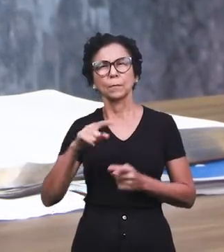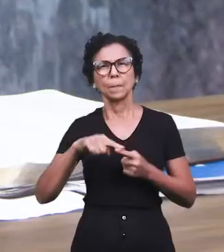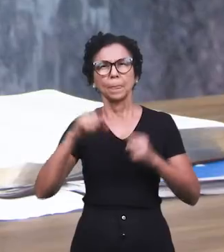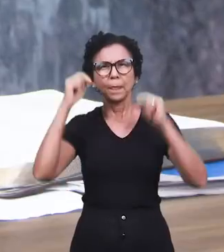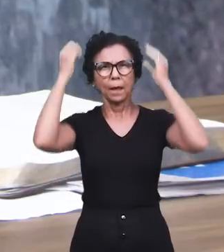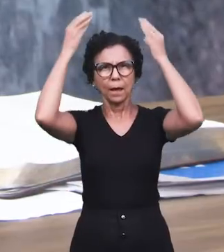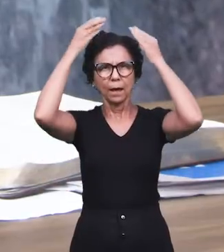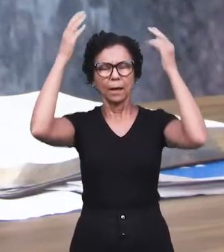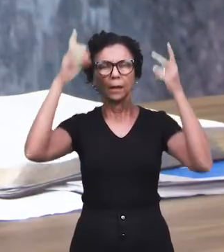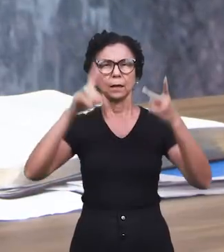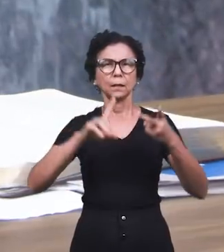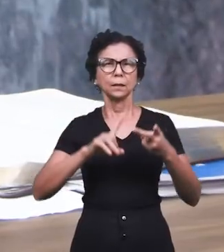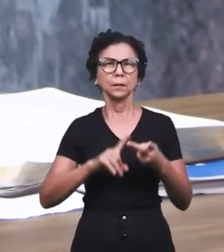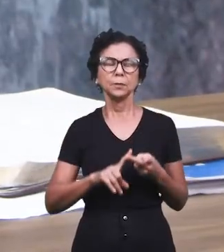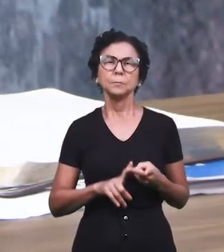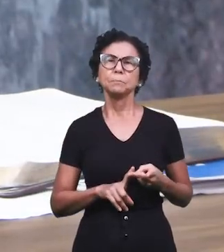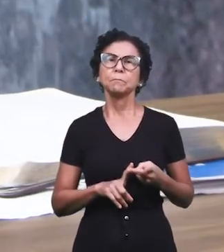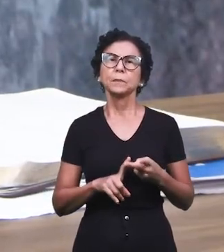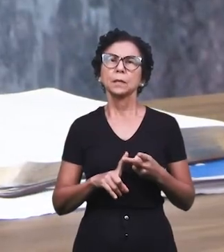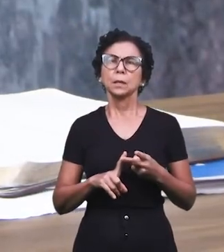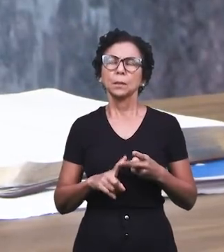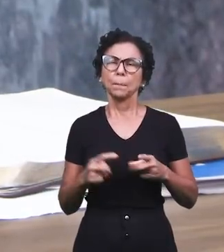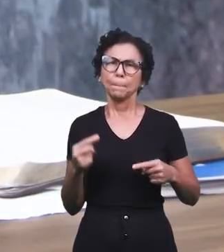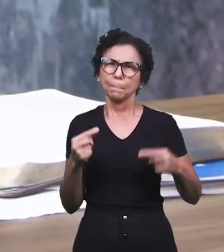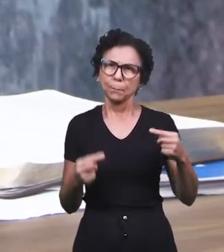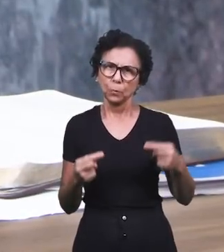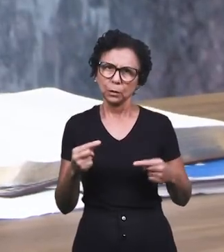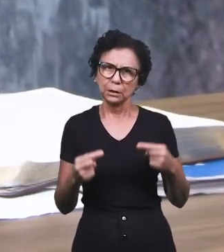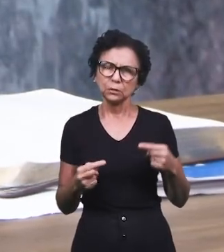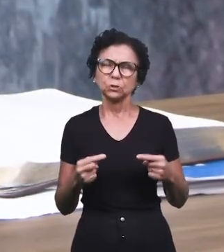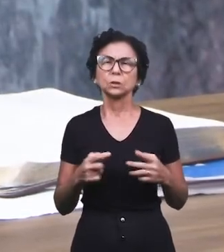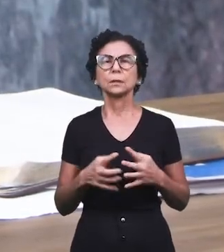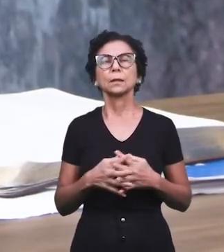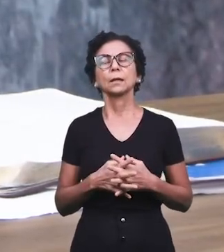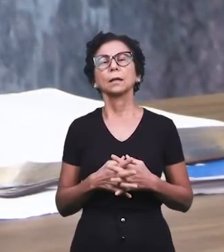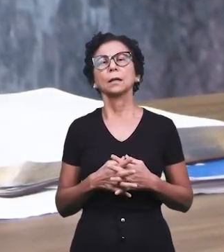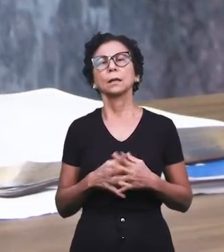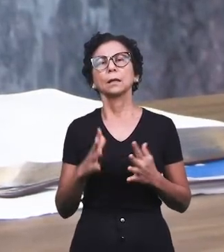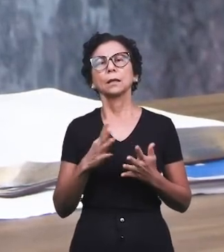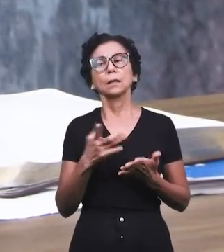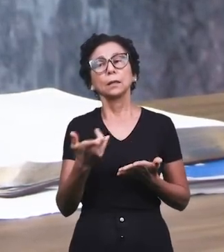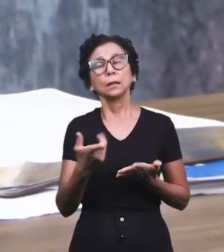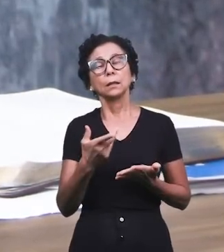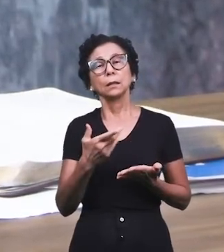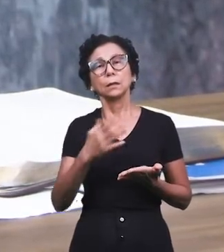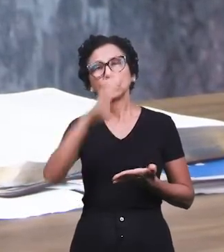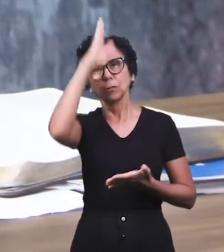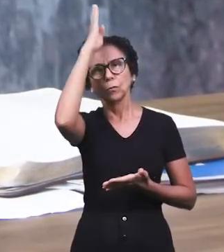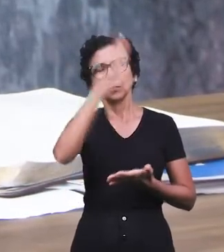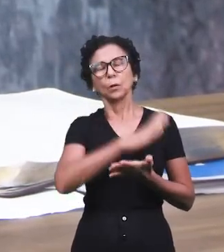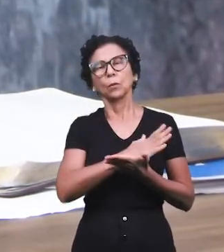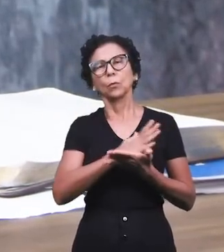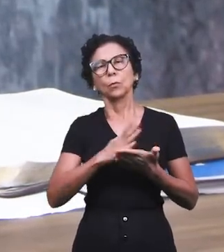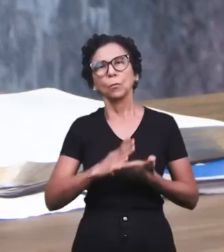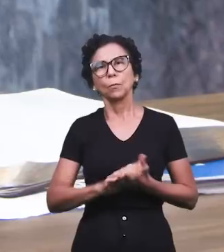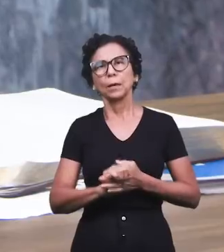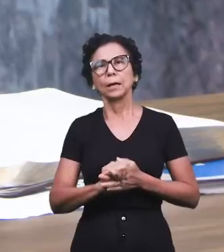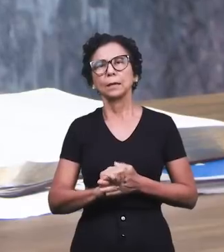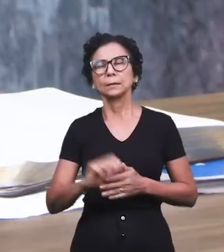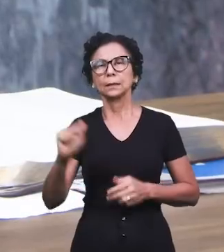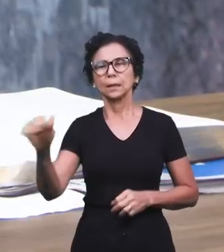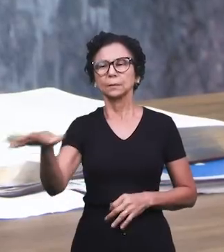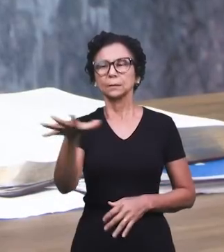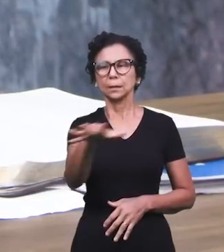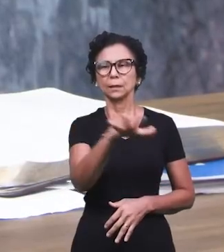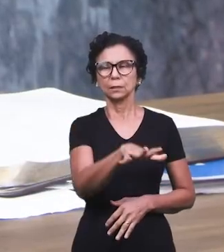uma república, e ainda no período republicano, Roma começa um processo de expansão territorial, por